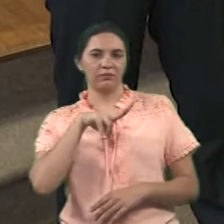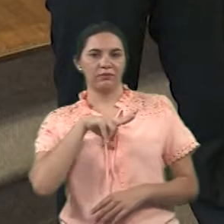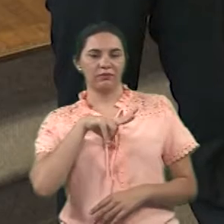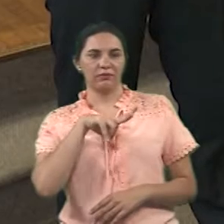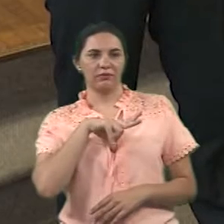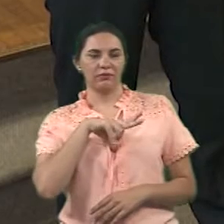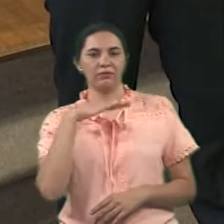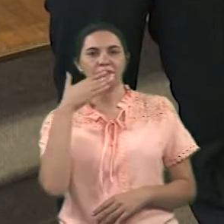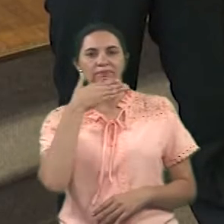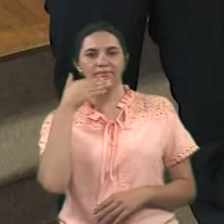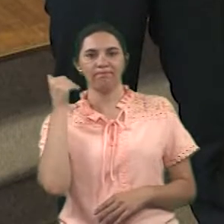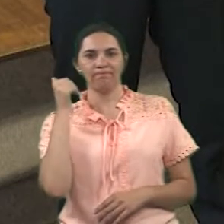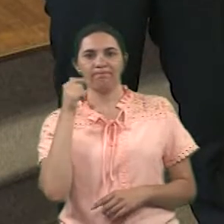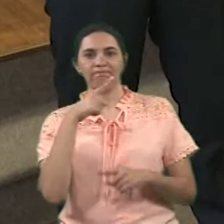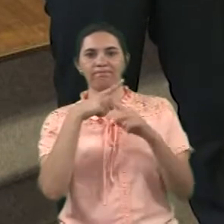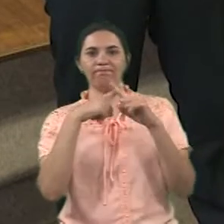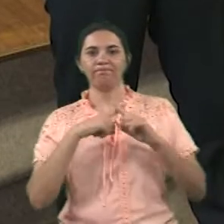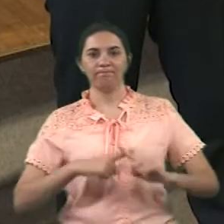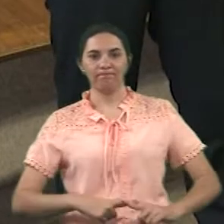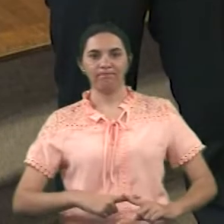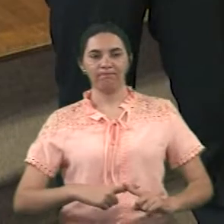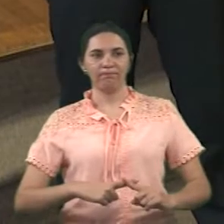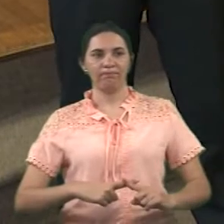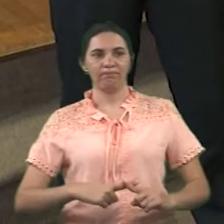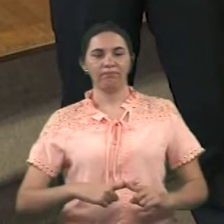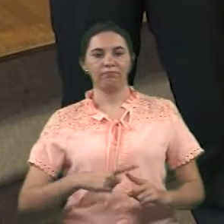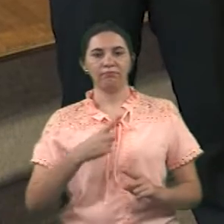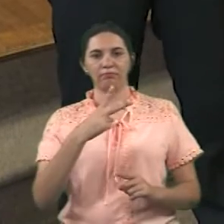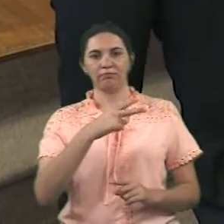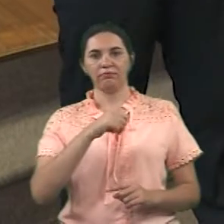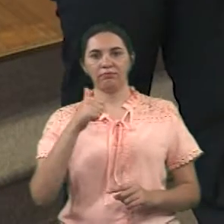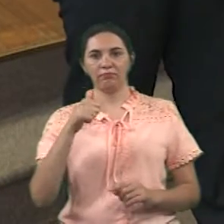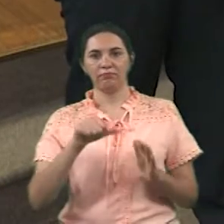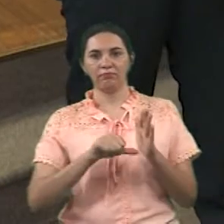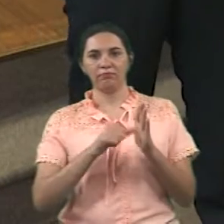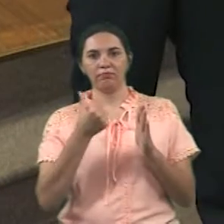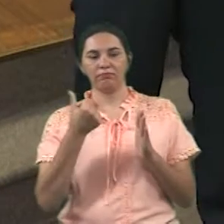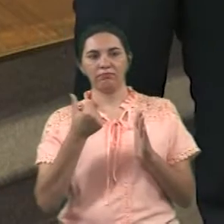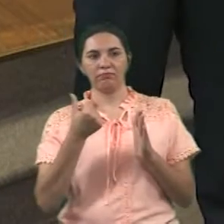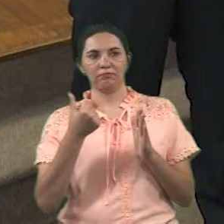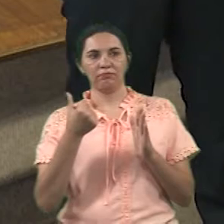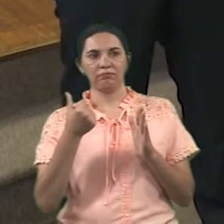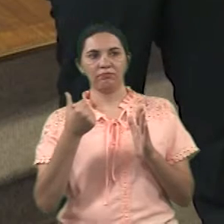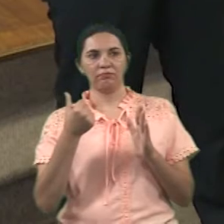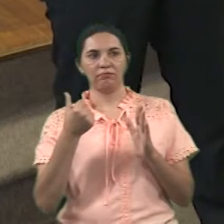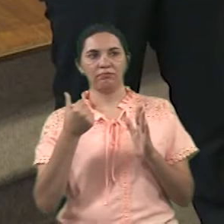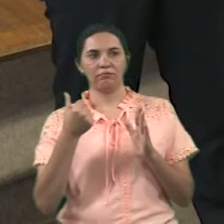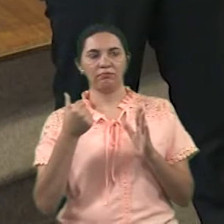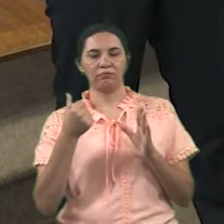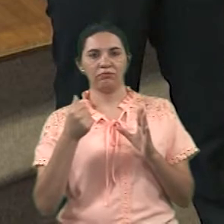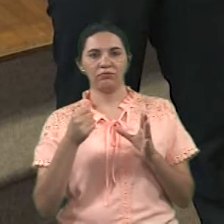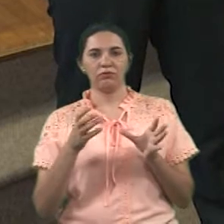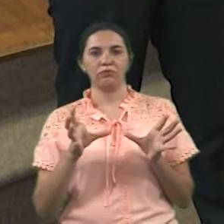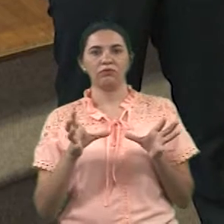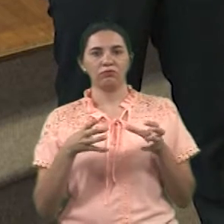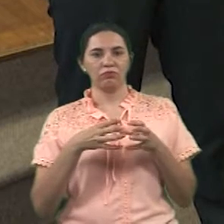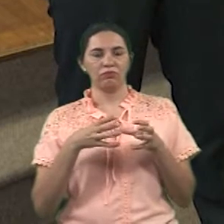de melhor jogador da posição no 21º festival Inter Clubes pré-infantil